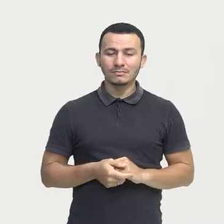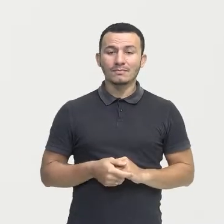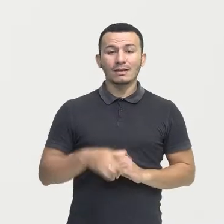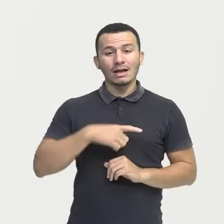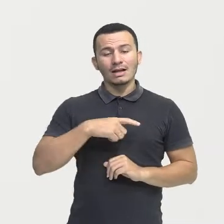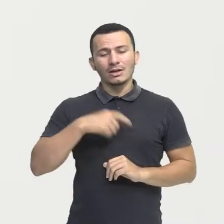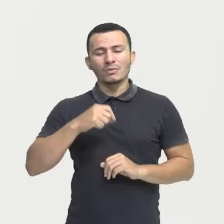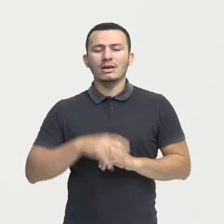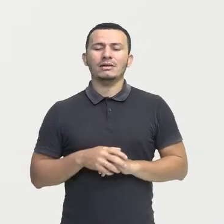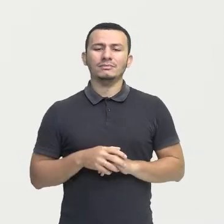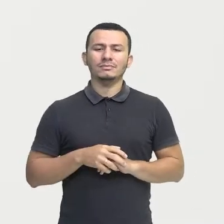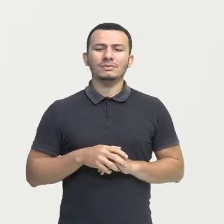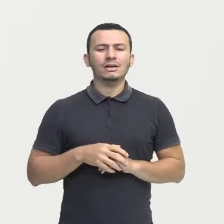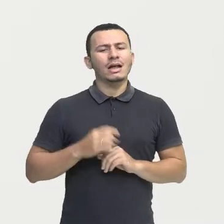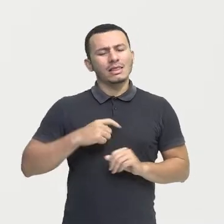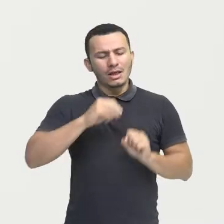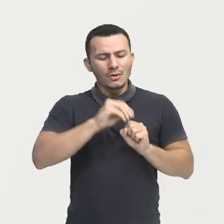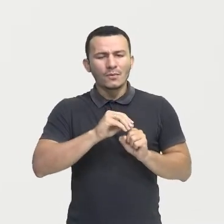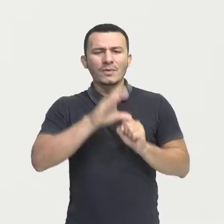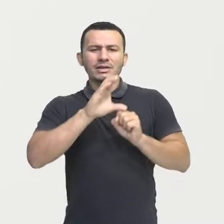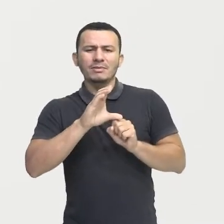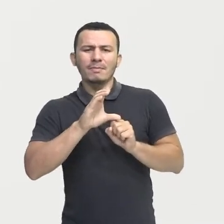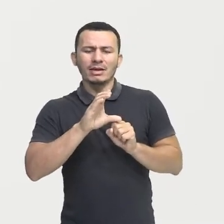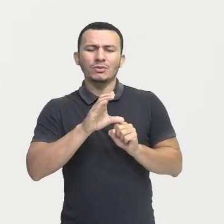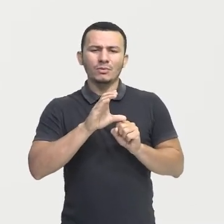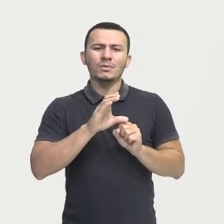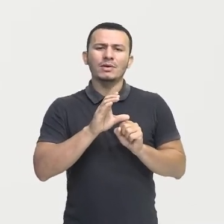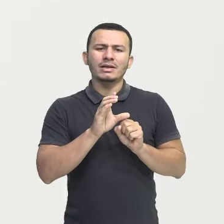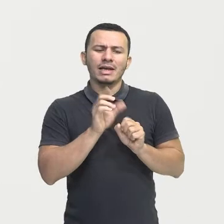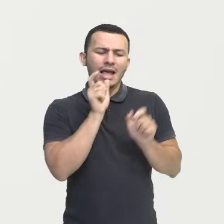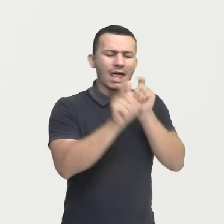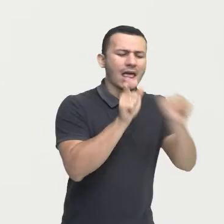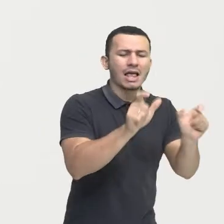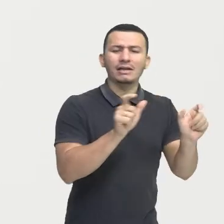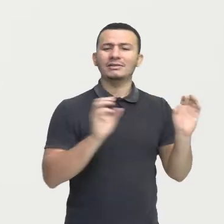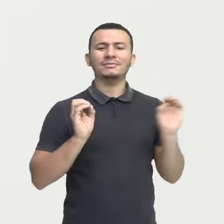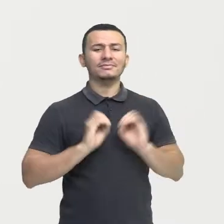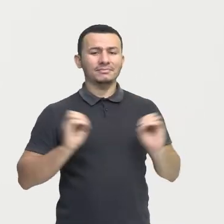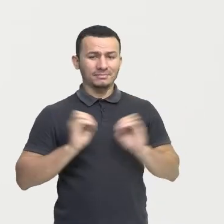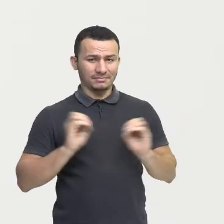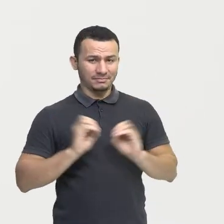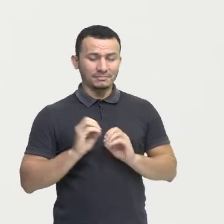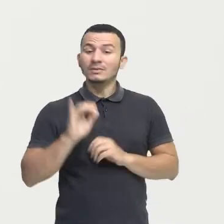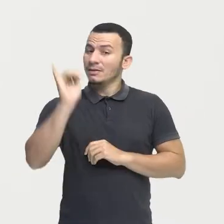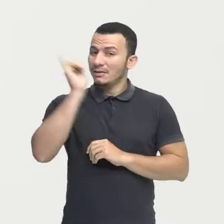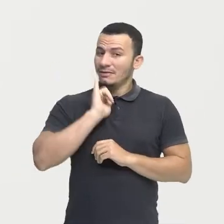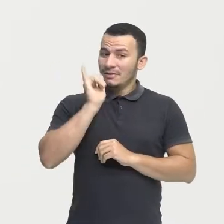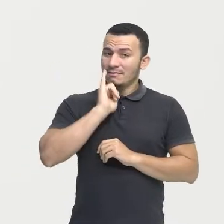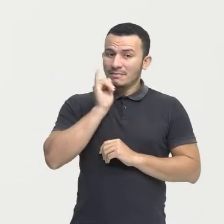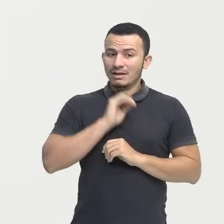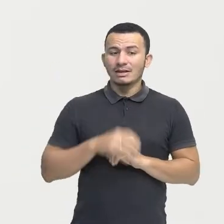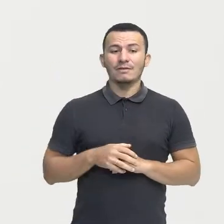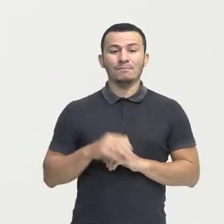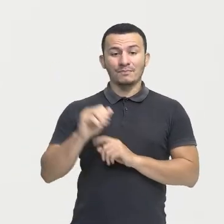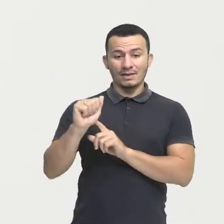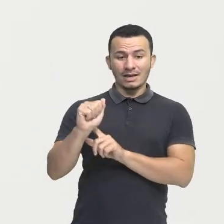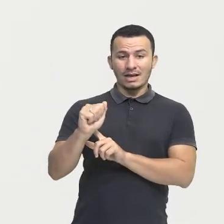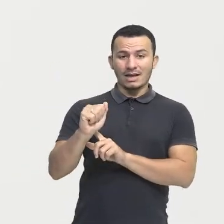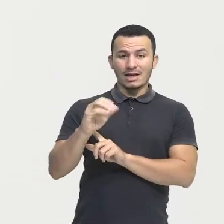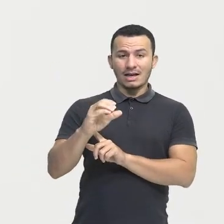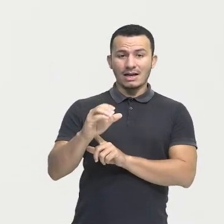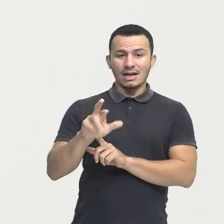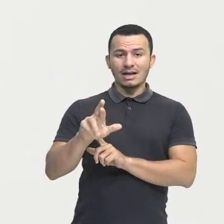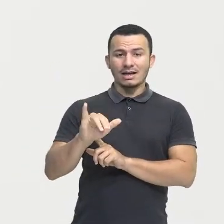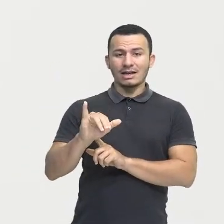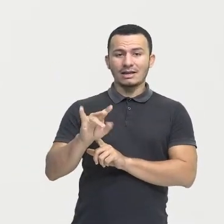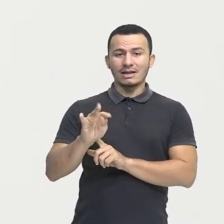acrítica. É um conhecimento acrítico. Vejam vocês, toda vez que você coloca esse prefixo a na frente, é